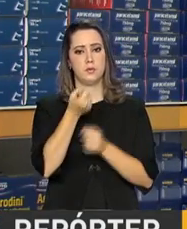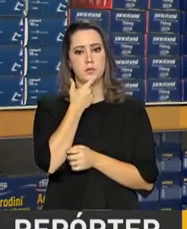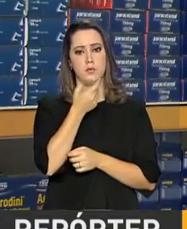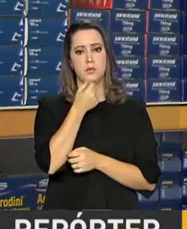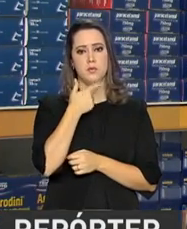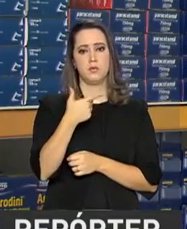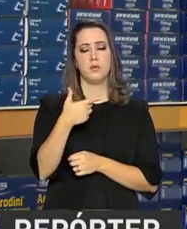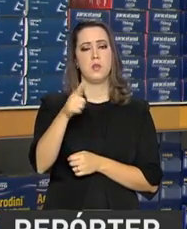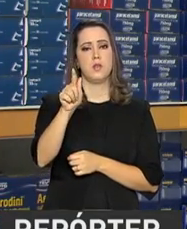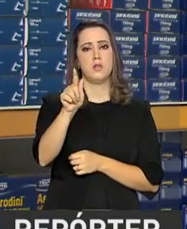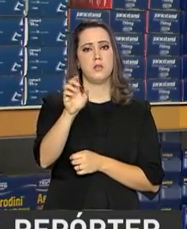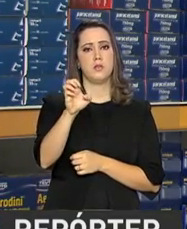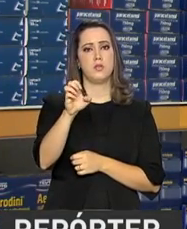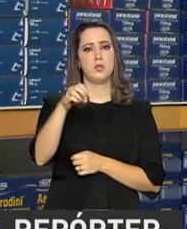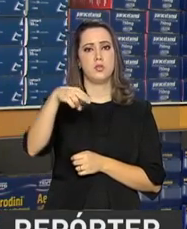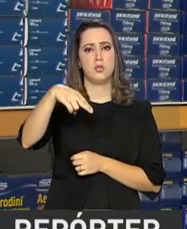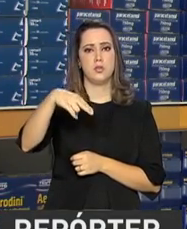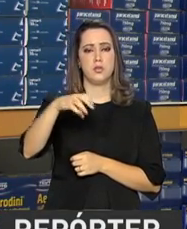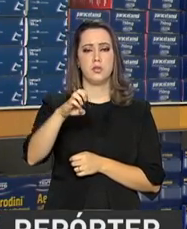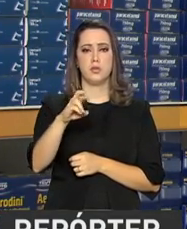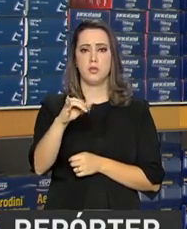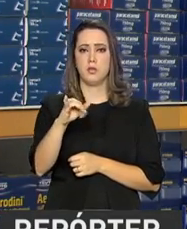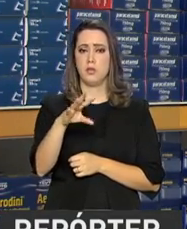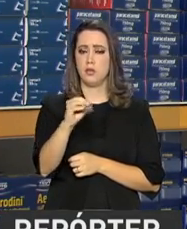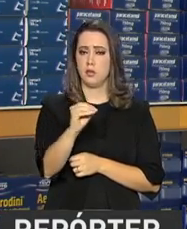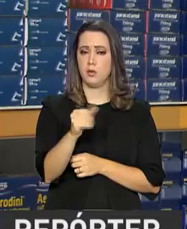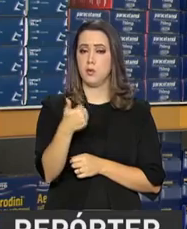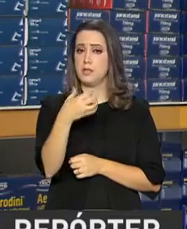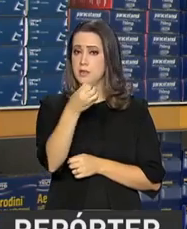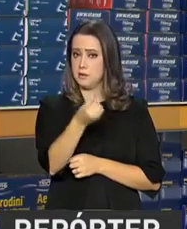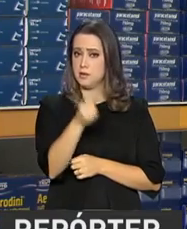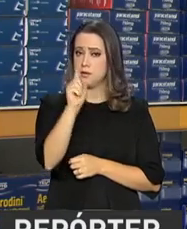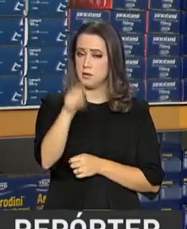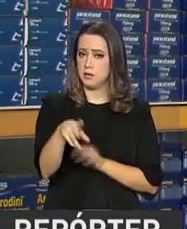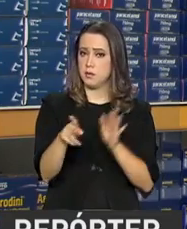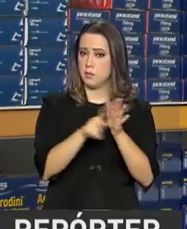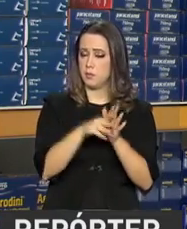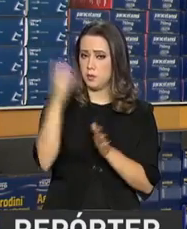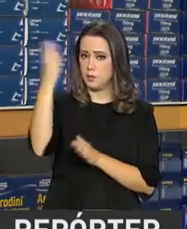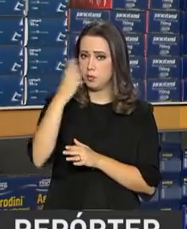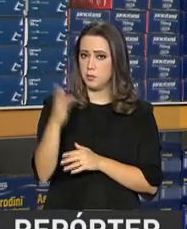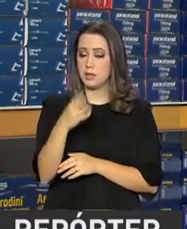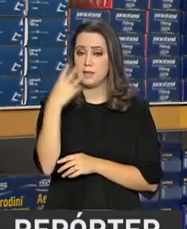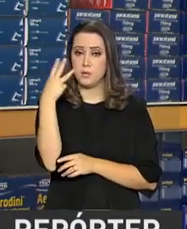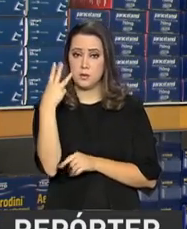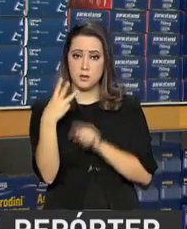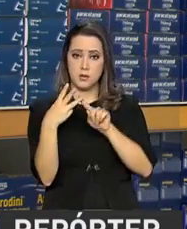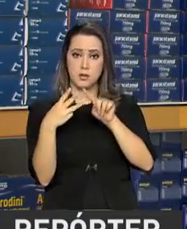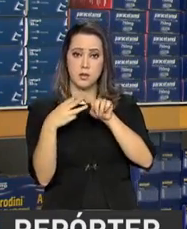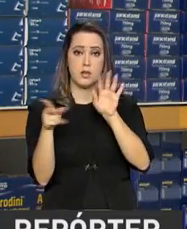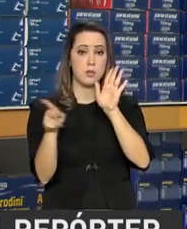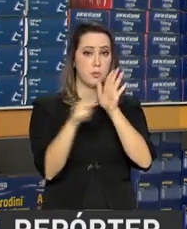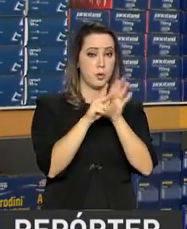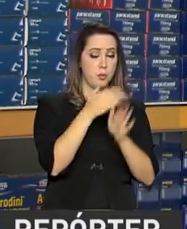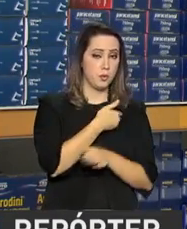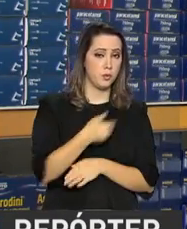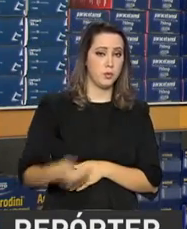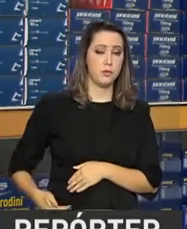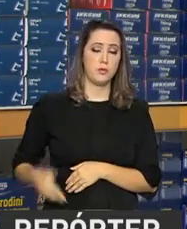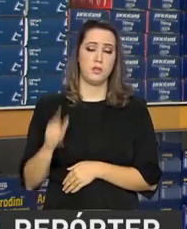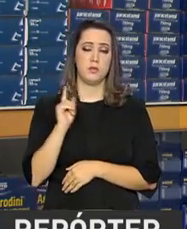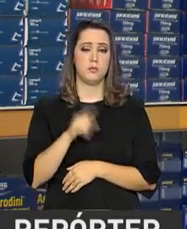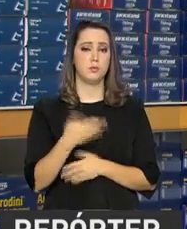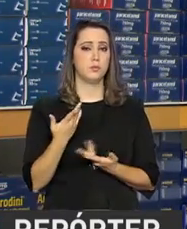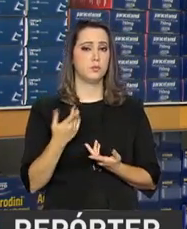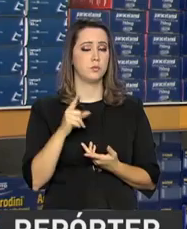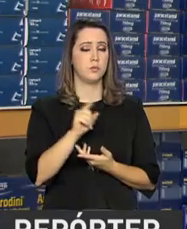16 são nacionais sendo três do governo a fundação oswaldo cruz o instituto vital brasil ea